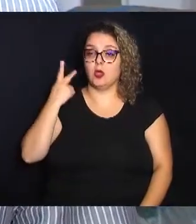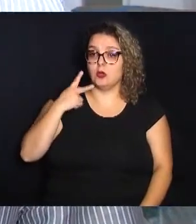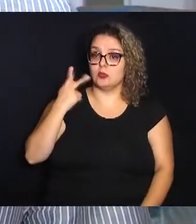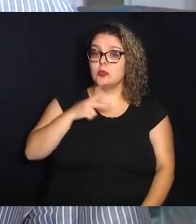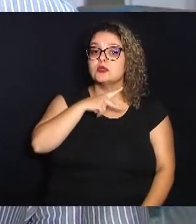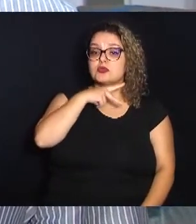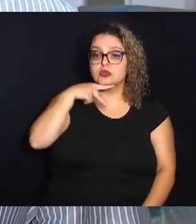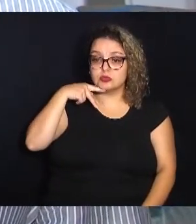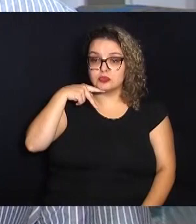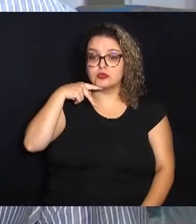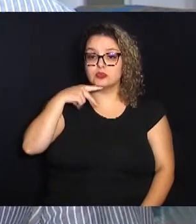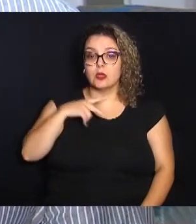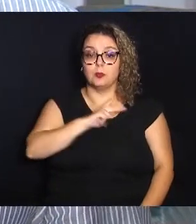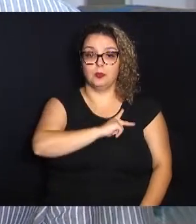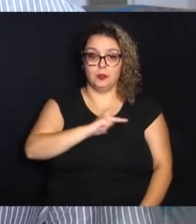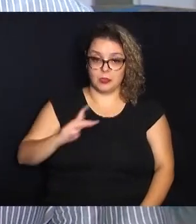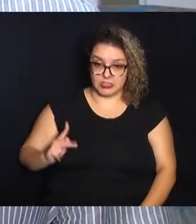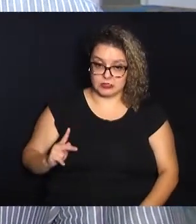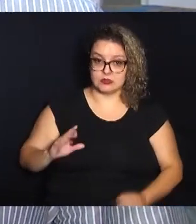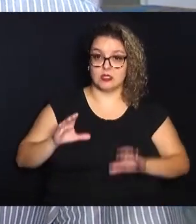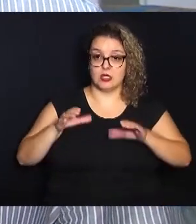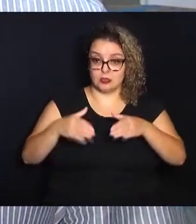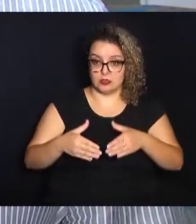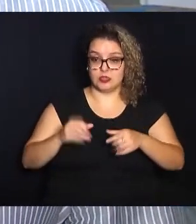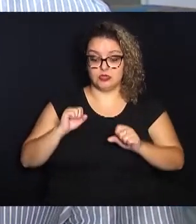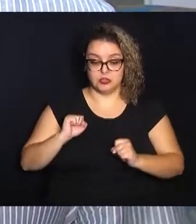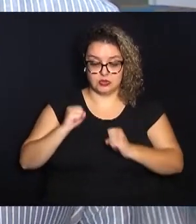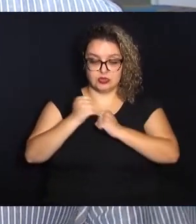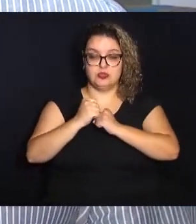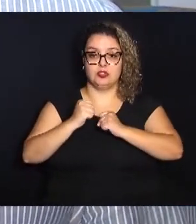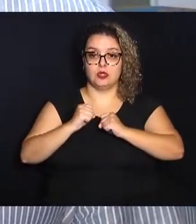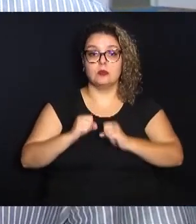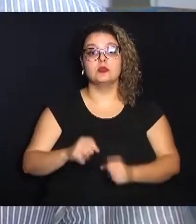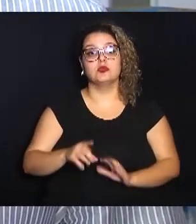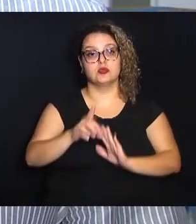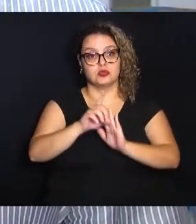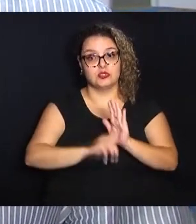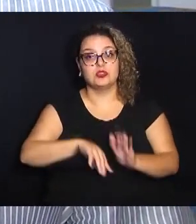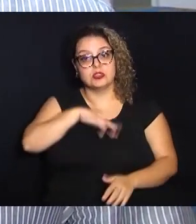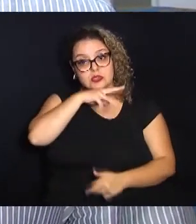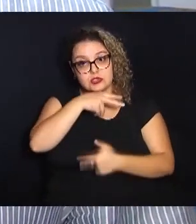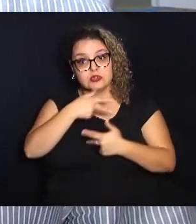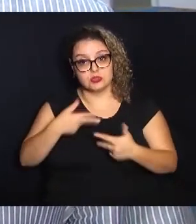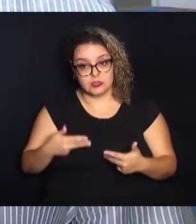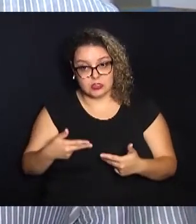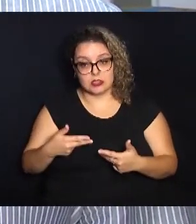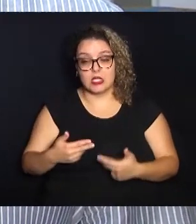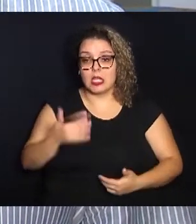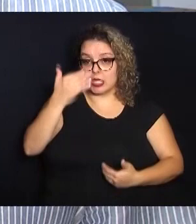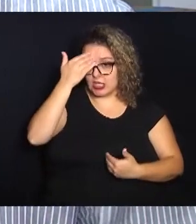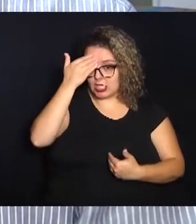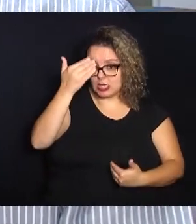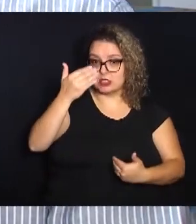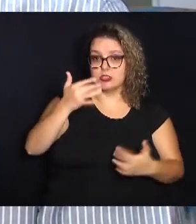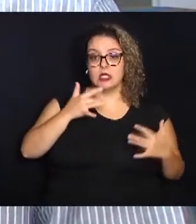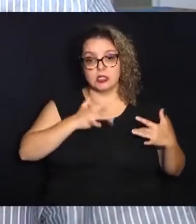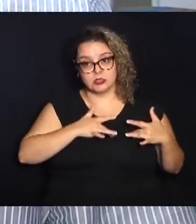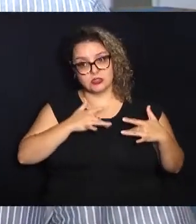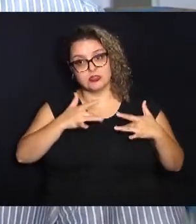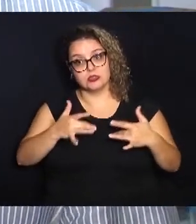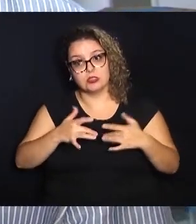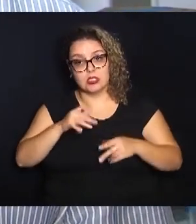vereador permínio Monteiro presidente da Comissão de defesa e proteção dos direitos dos animais agradeceu a